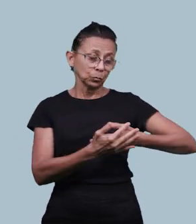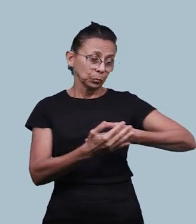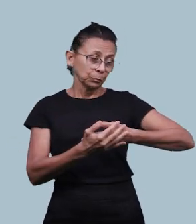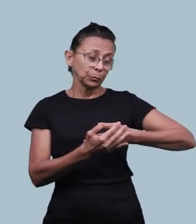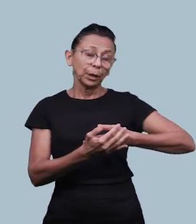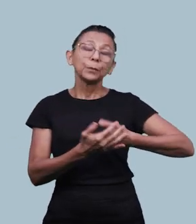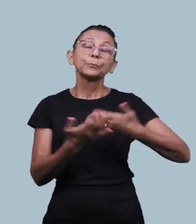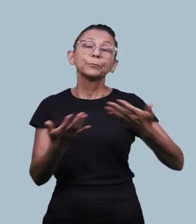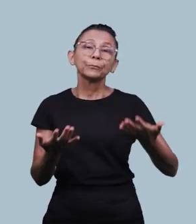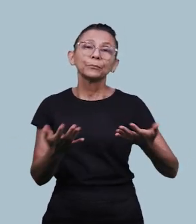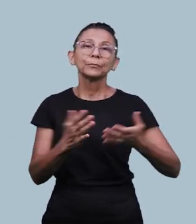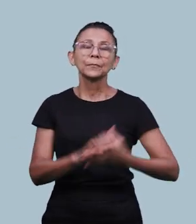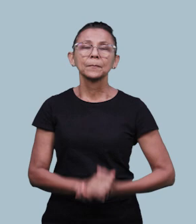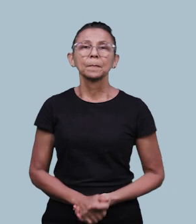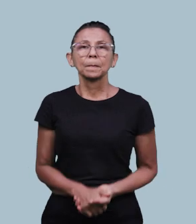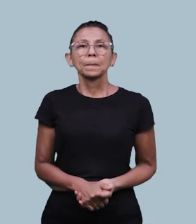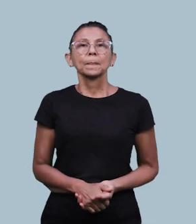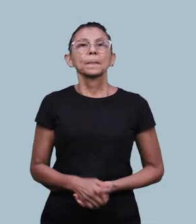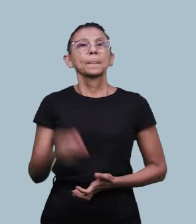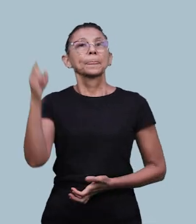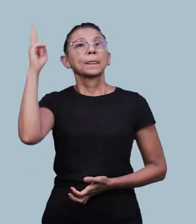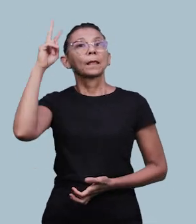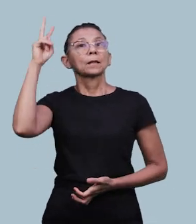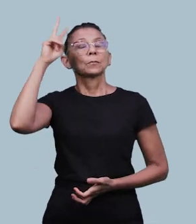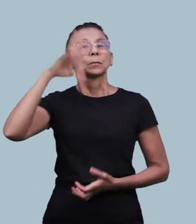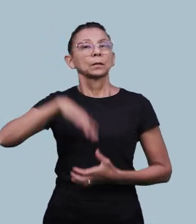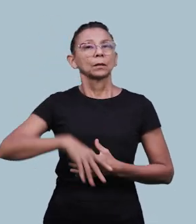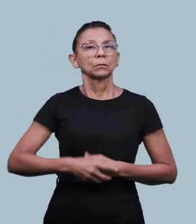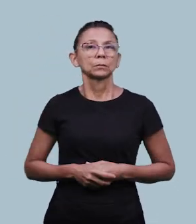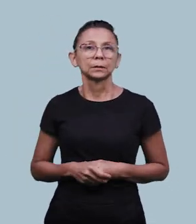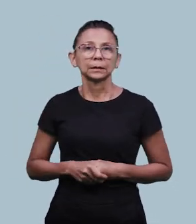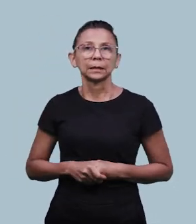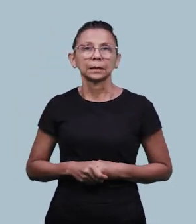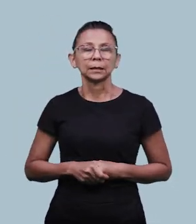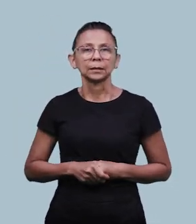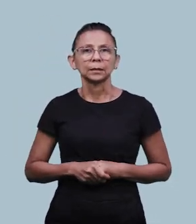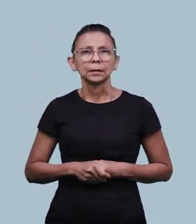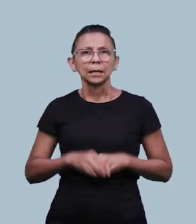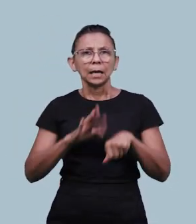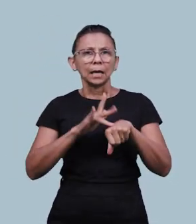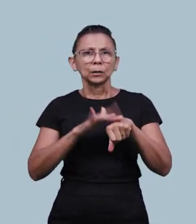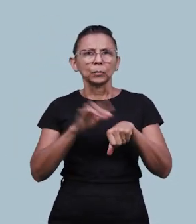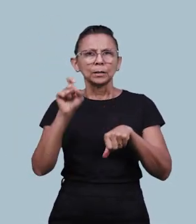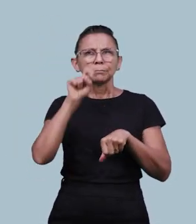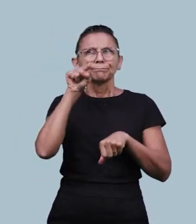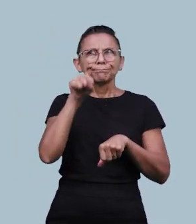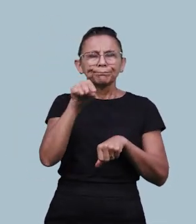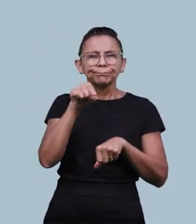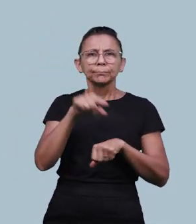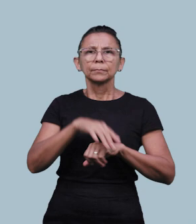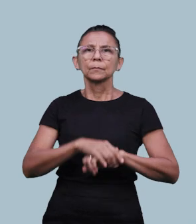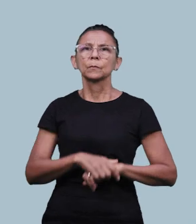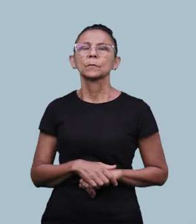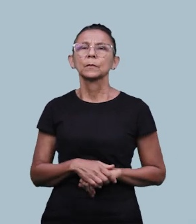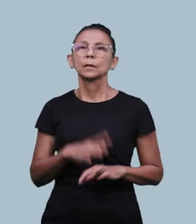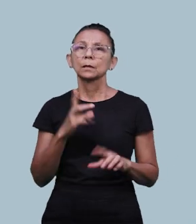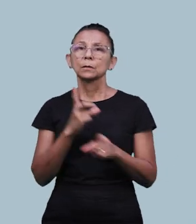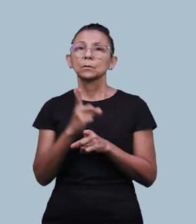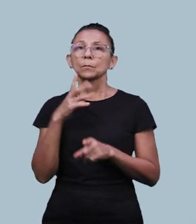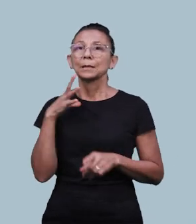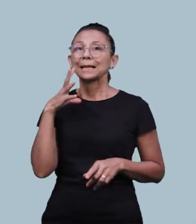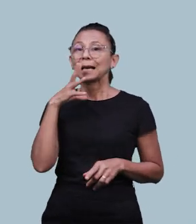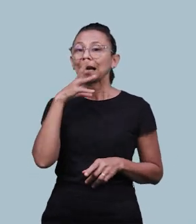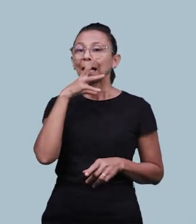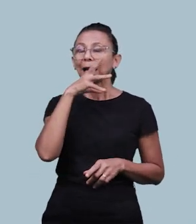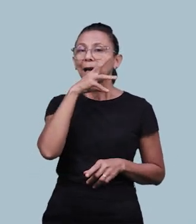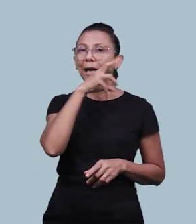apresenta. Mas nós temos sempre que lembrar o seguinte: o diagnóstico ele precisa ser o mais cedo possível, porque